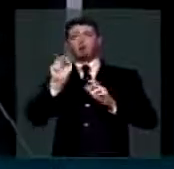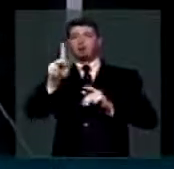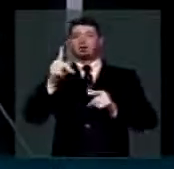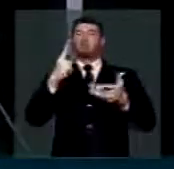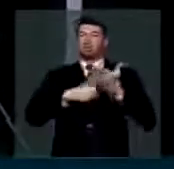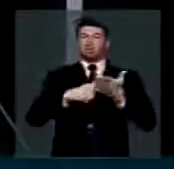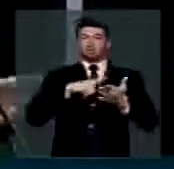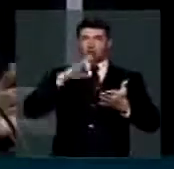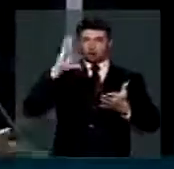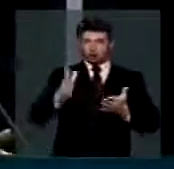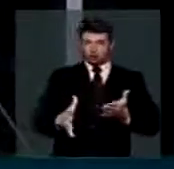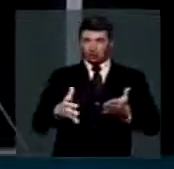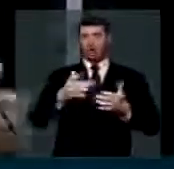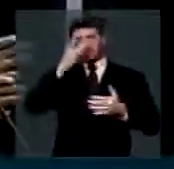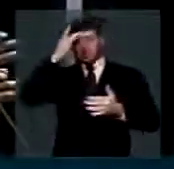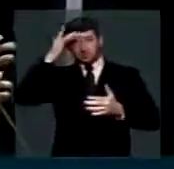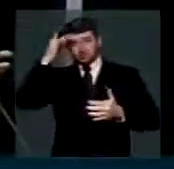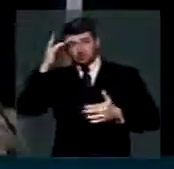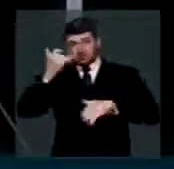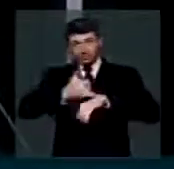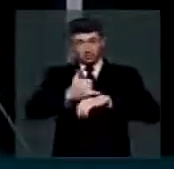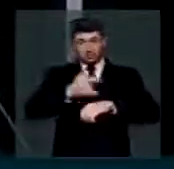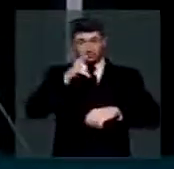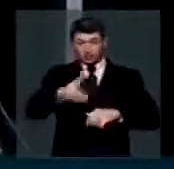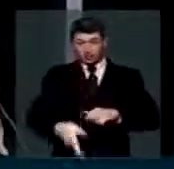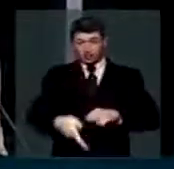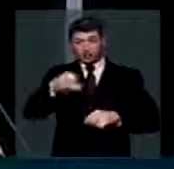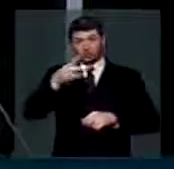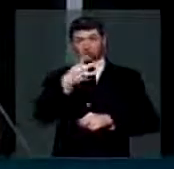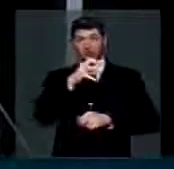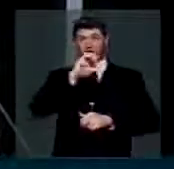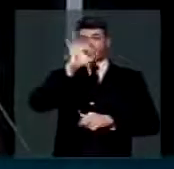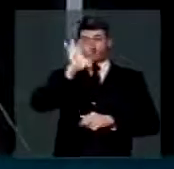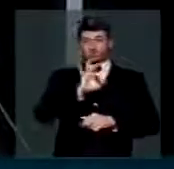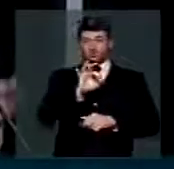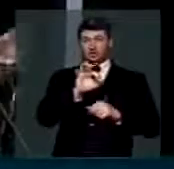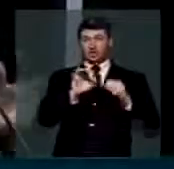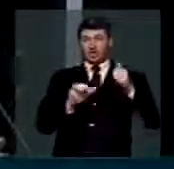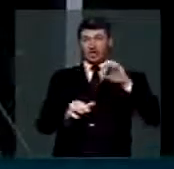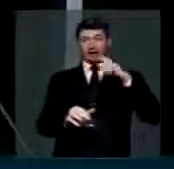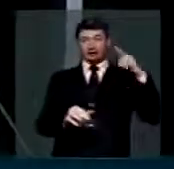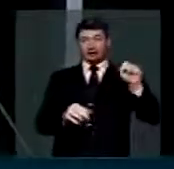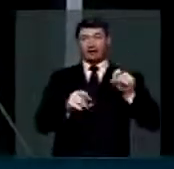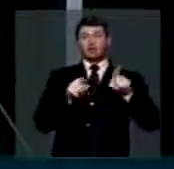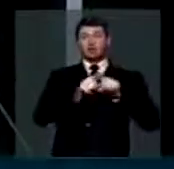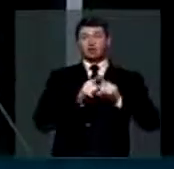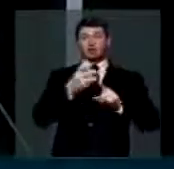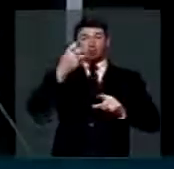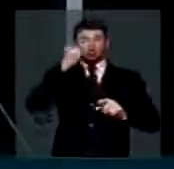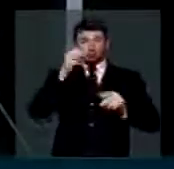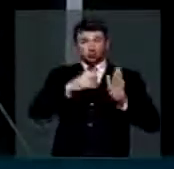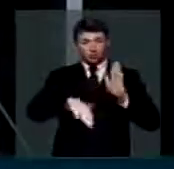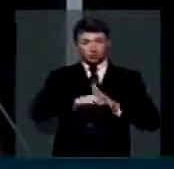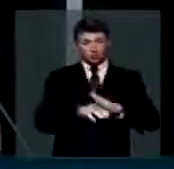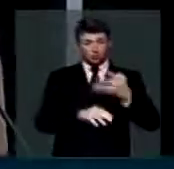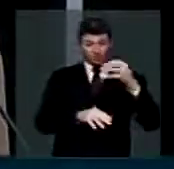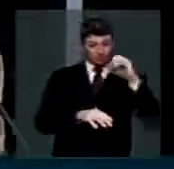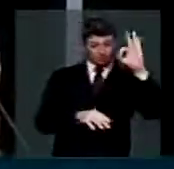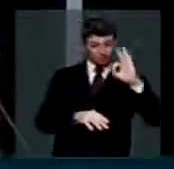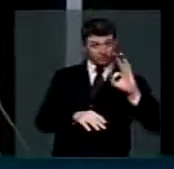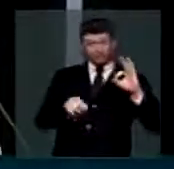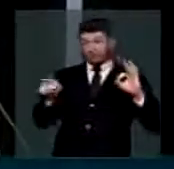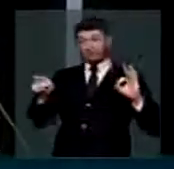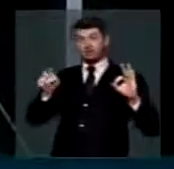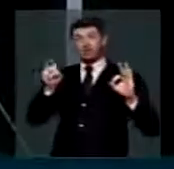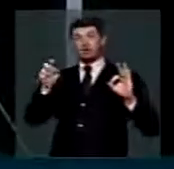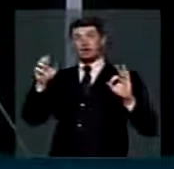acordo, os garimpeiros ficariam com 49% das ações e da produção, e a empresa Colosso